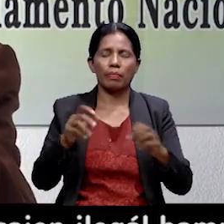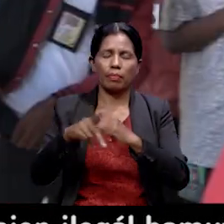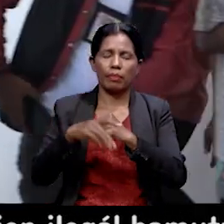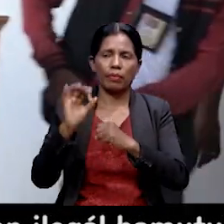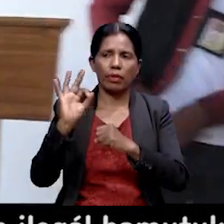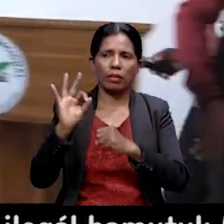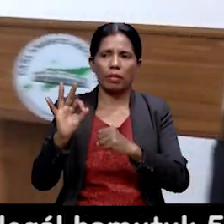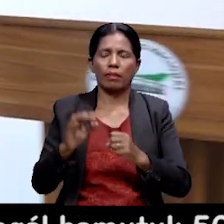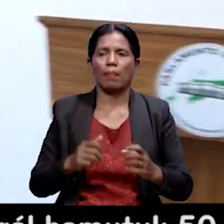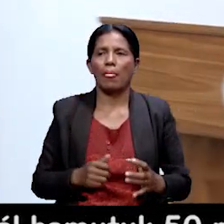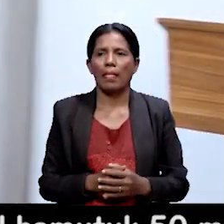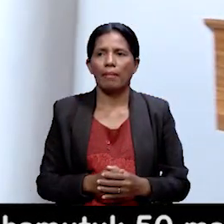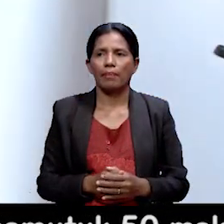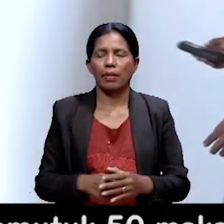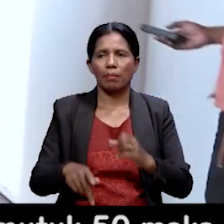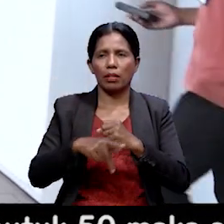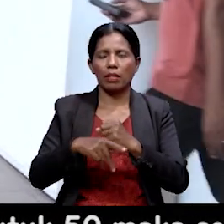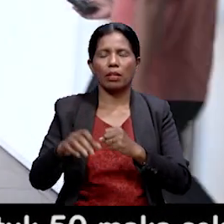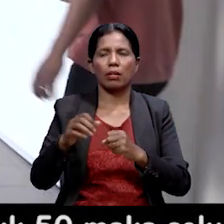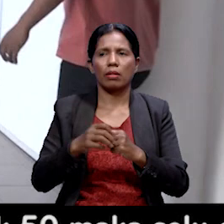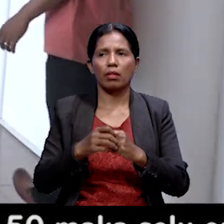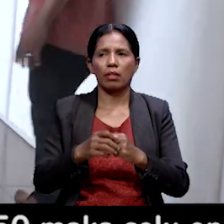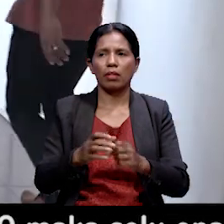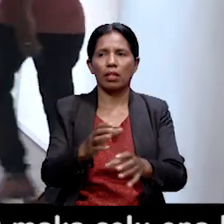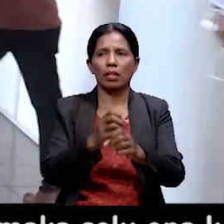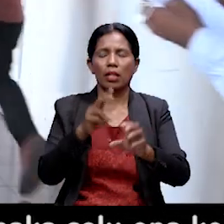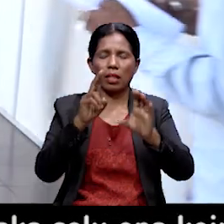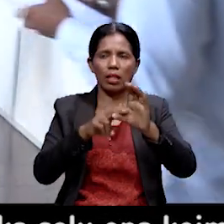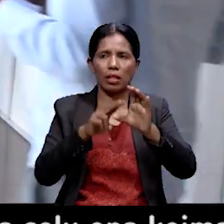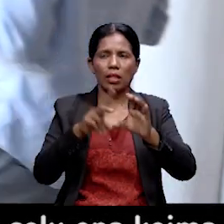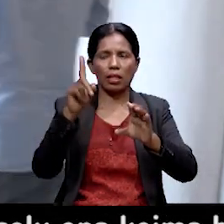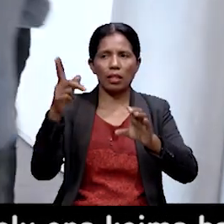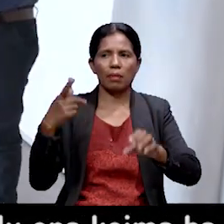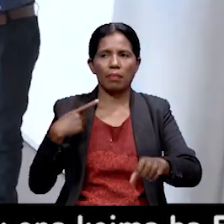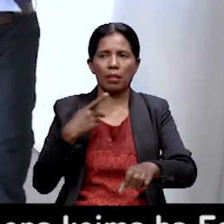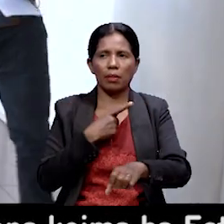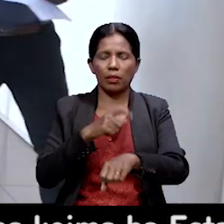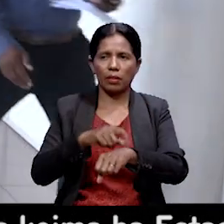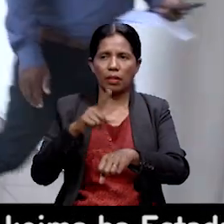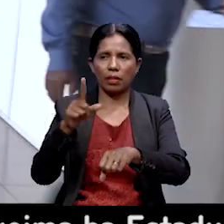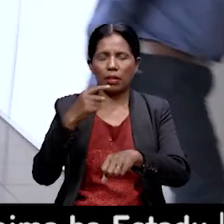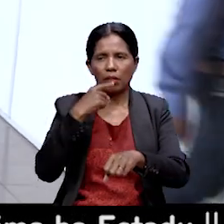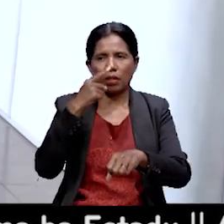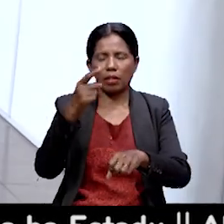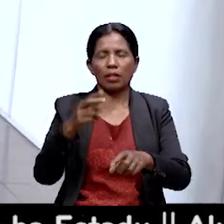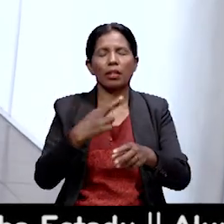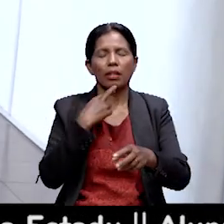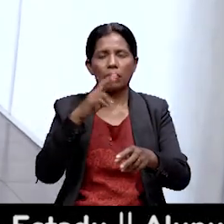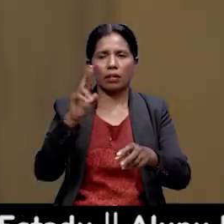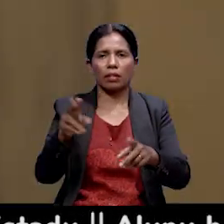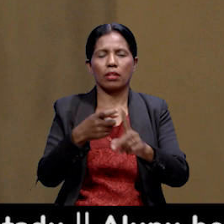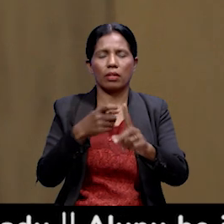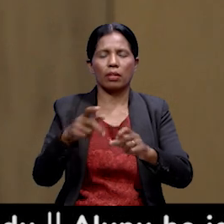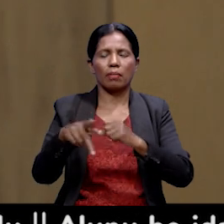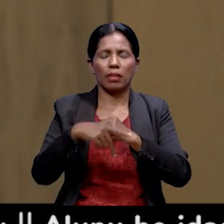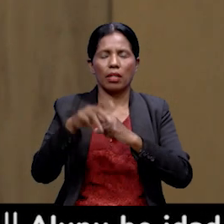acentuada. Partido Frente Mudança RASIC, retancadeira IDE e a Parlamento Nacional, resultado russo coligação